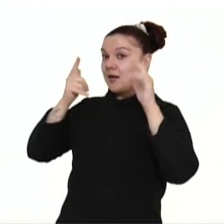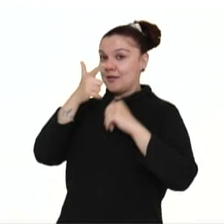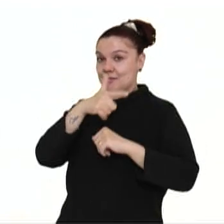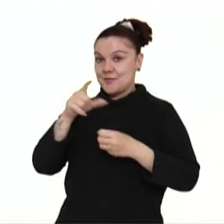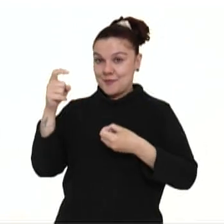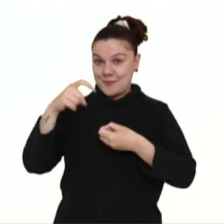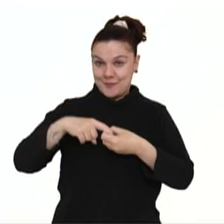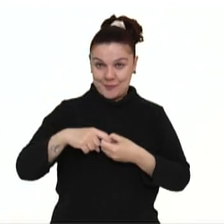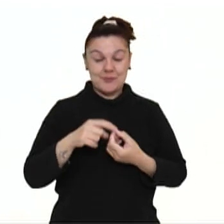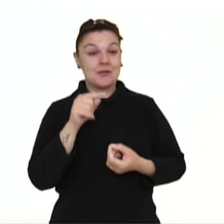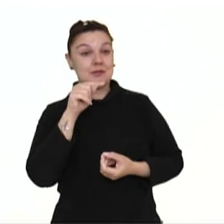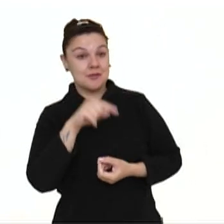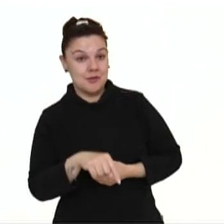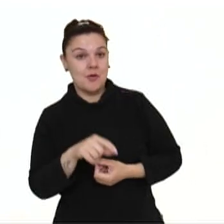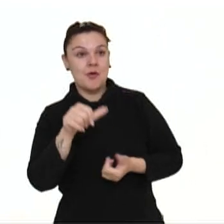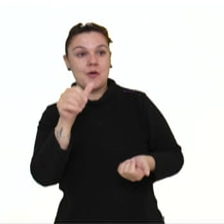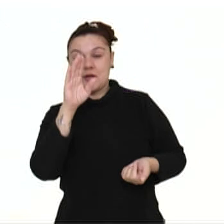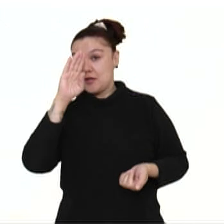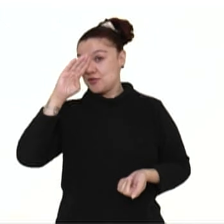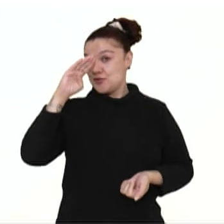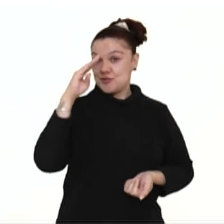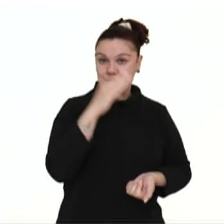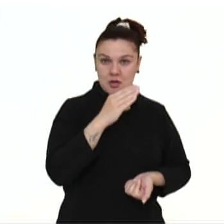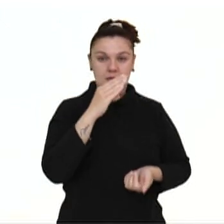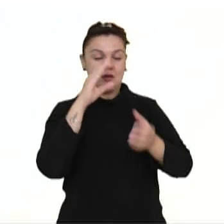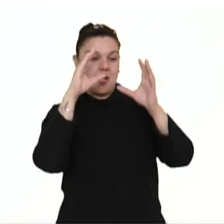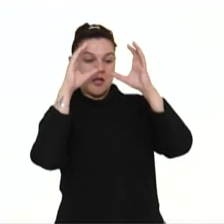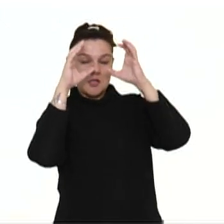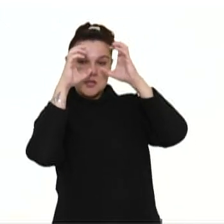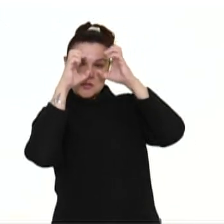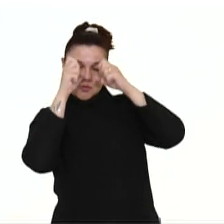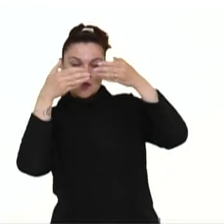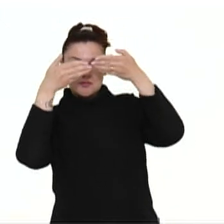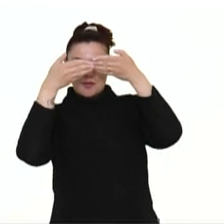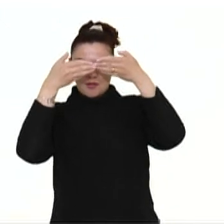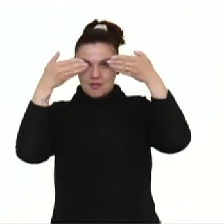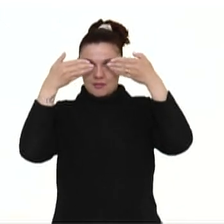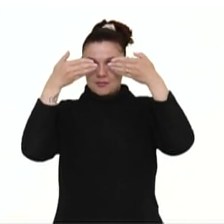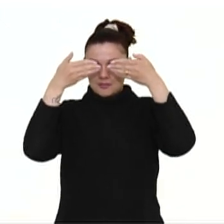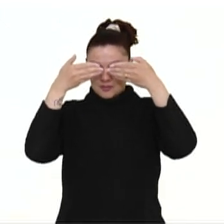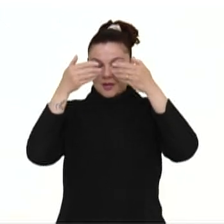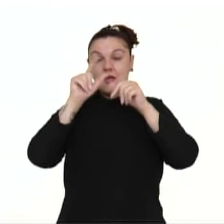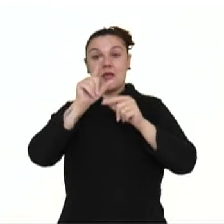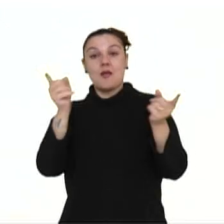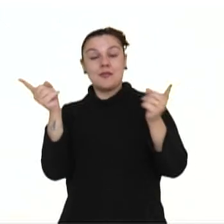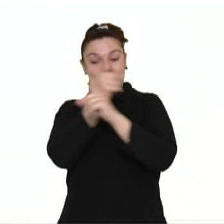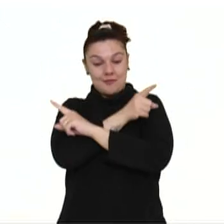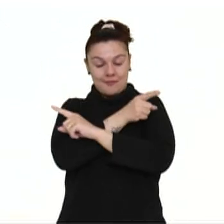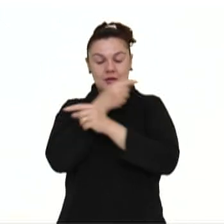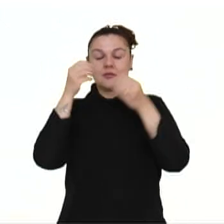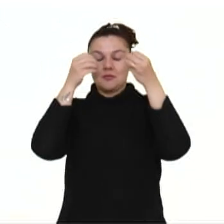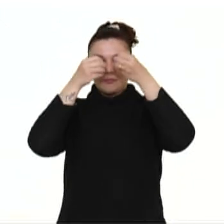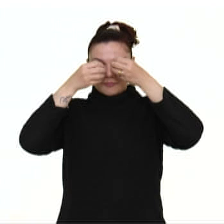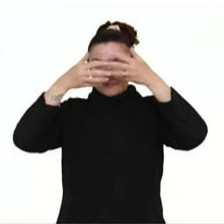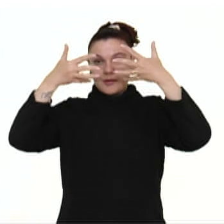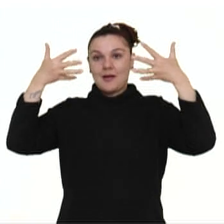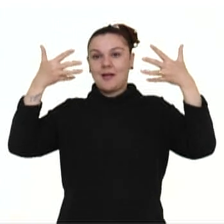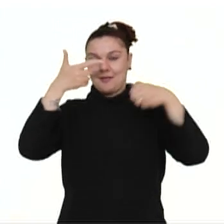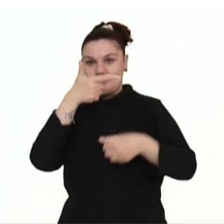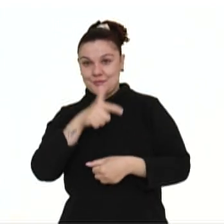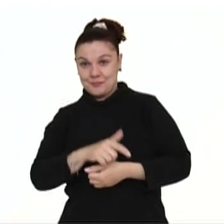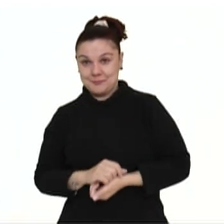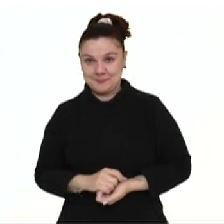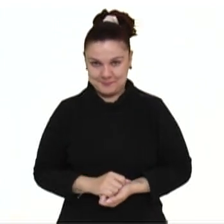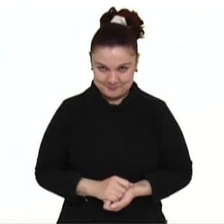de novo. Então é um processo, a reação direta é escurecer a lente e a reação inversa é fazer a lente voltar a ficar